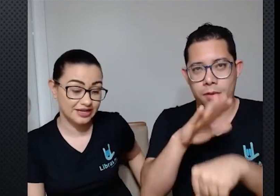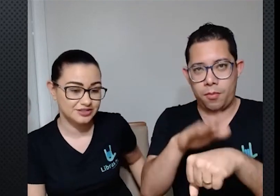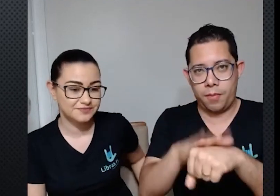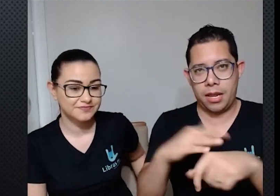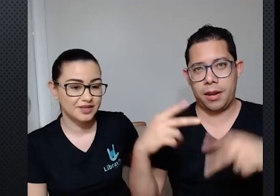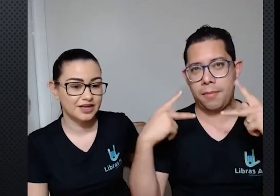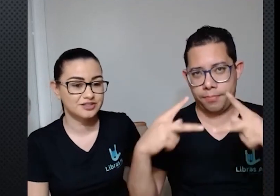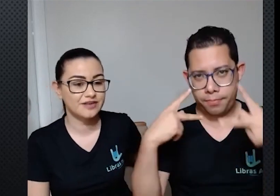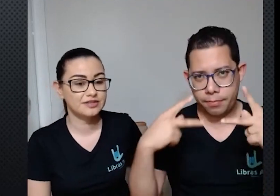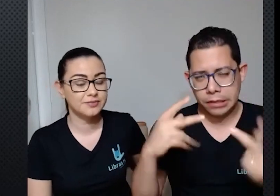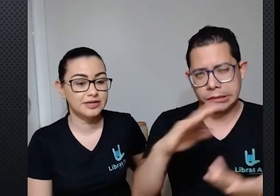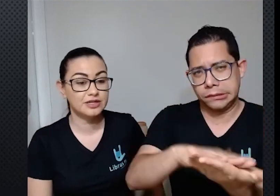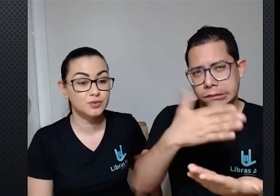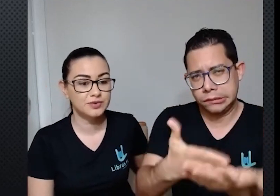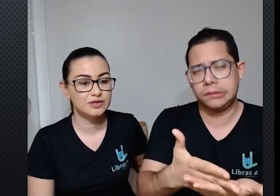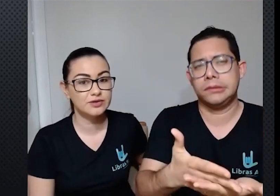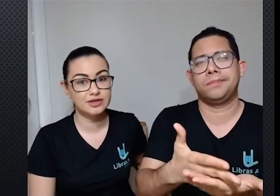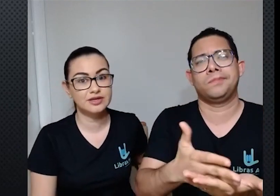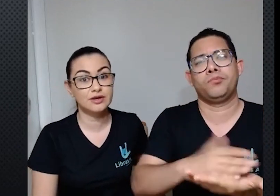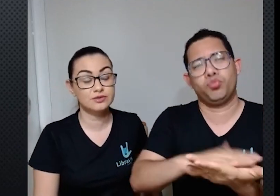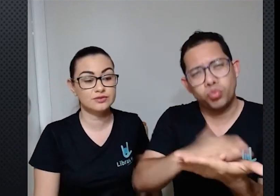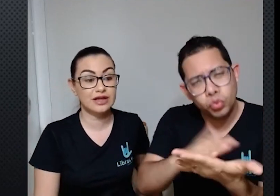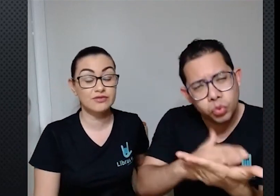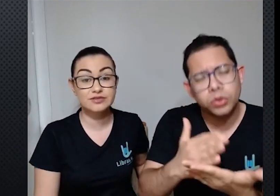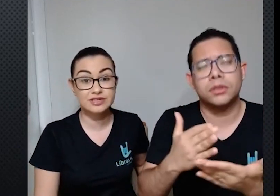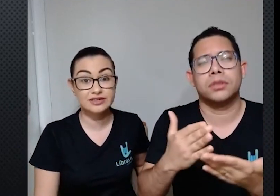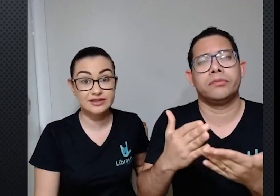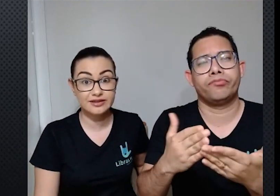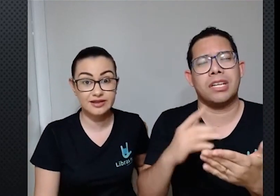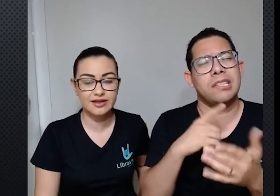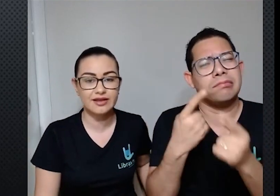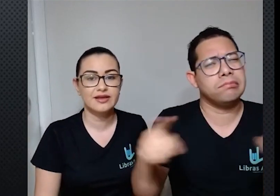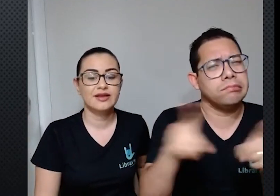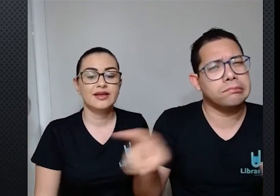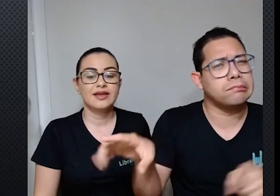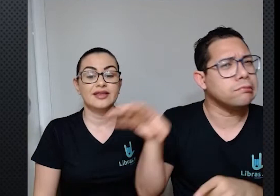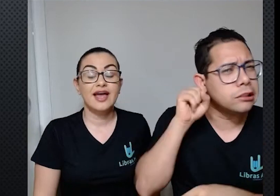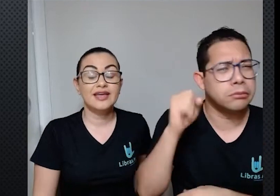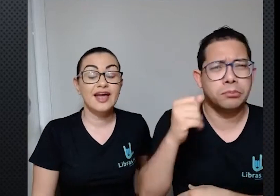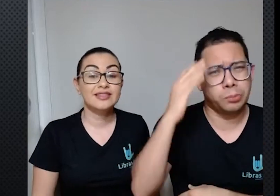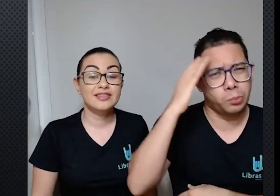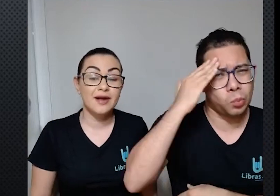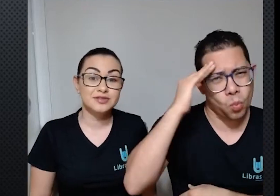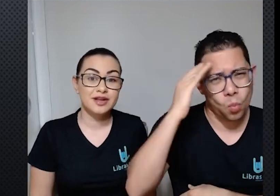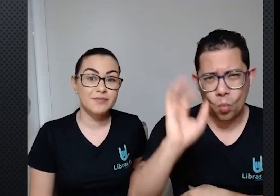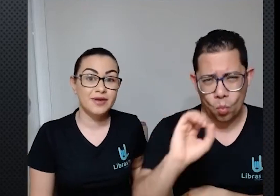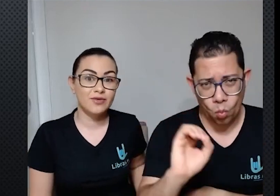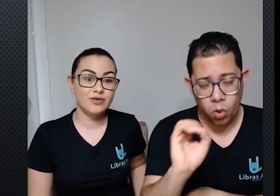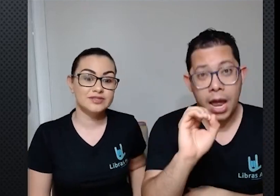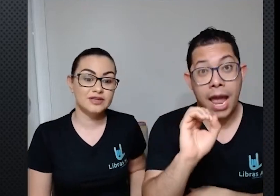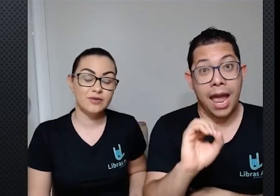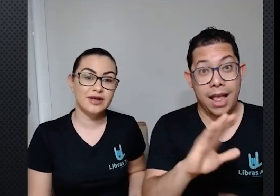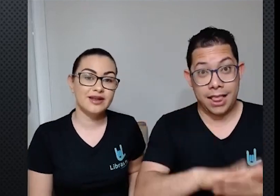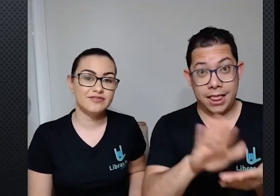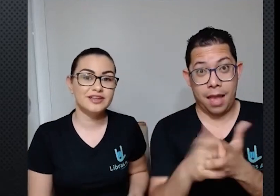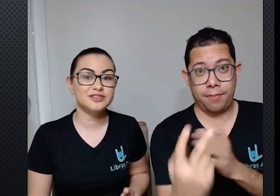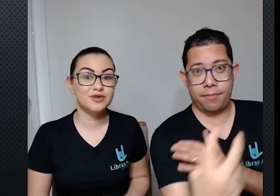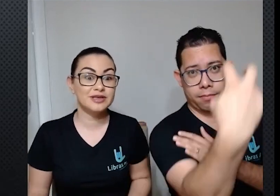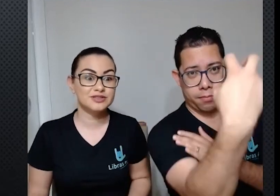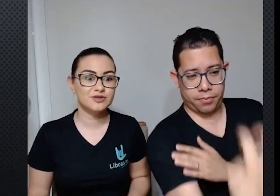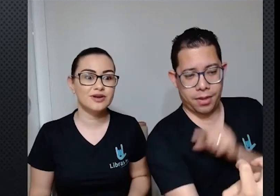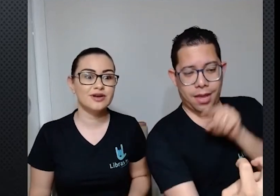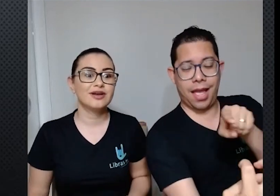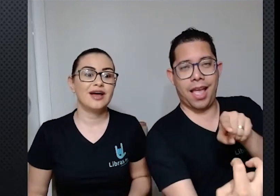da igreja. A gente estava interpretando um hino e eu não estava conseguindo entender. E aí a intérprete, ela pegou, sentou bem na